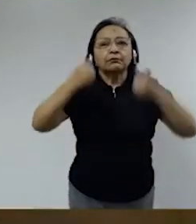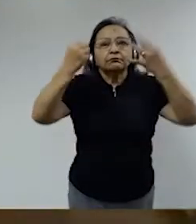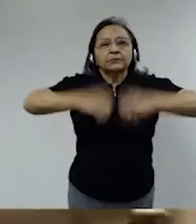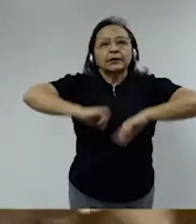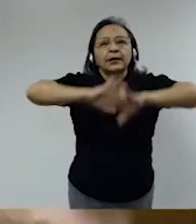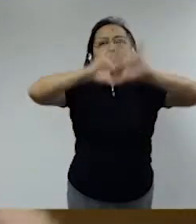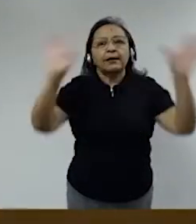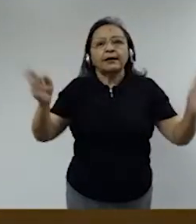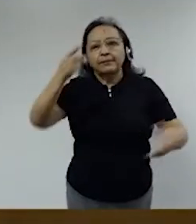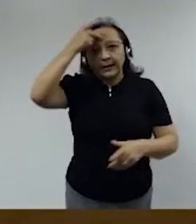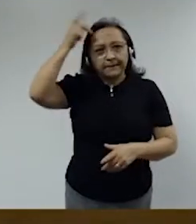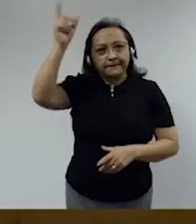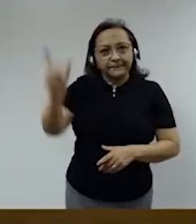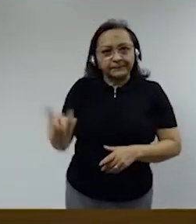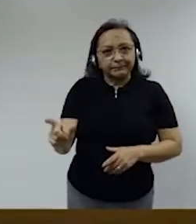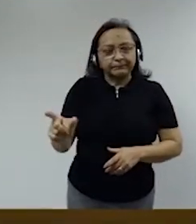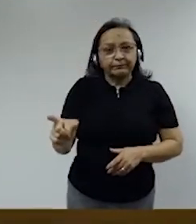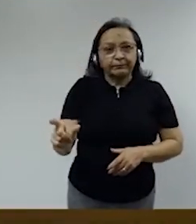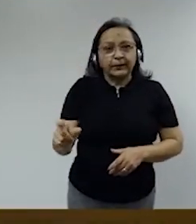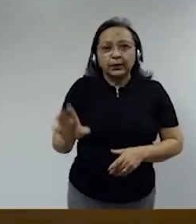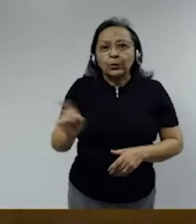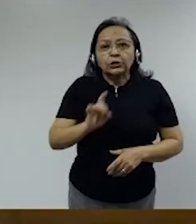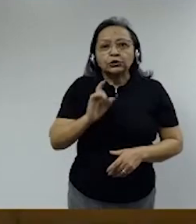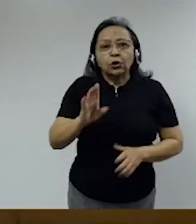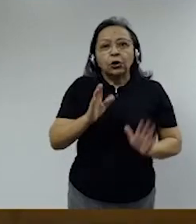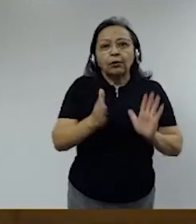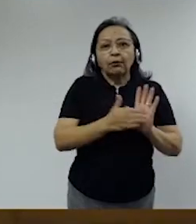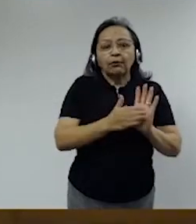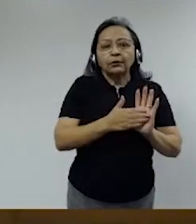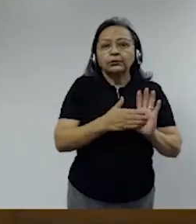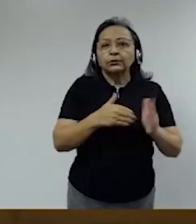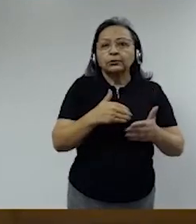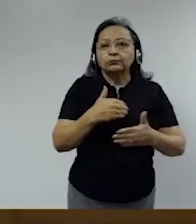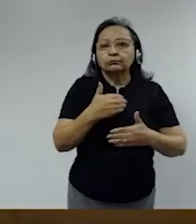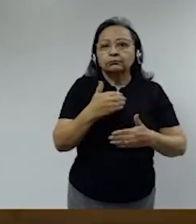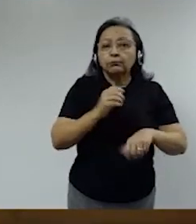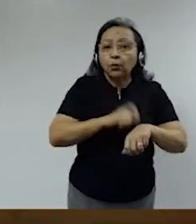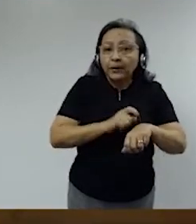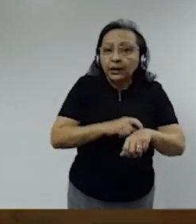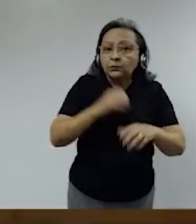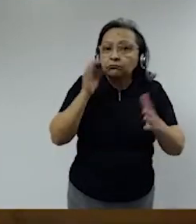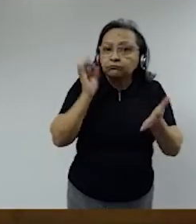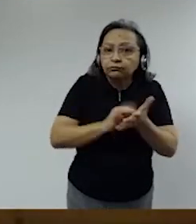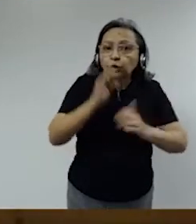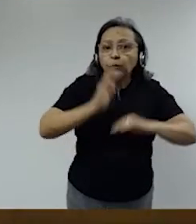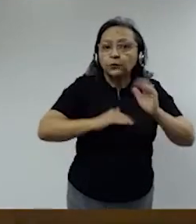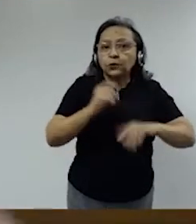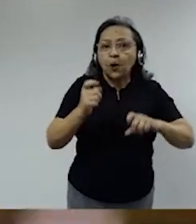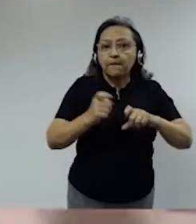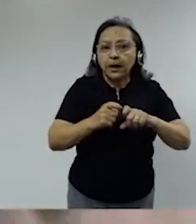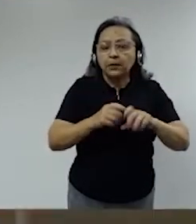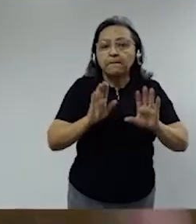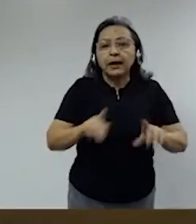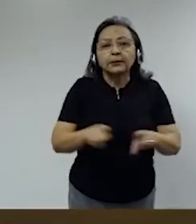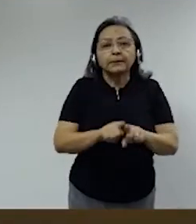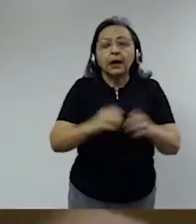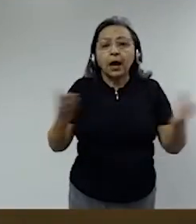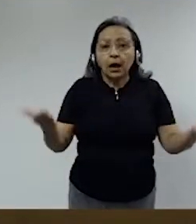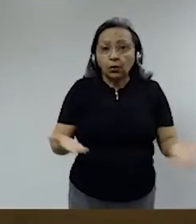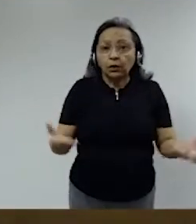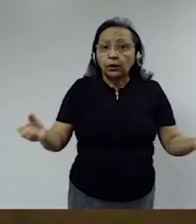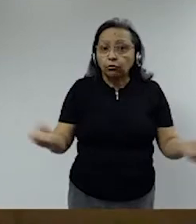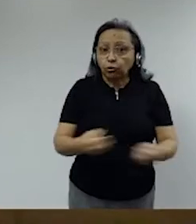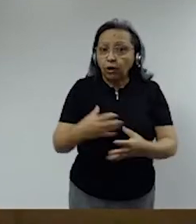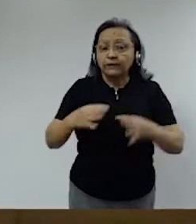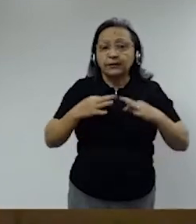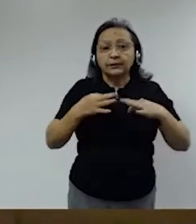o paciente, né, não só do procedimento médico em si, do ato médico, mas também agora dessas novas tecnologias